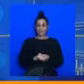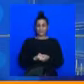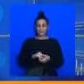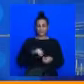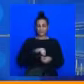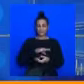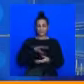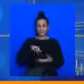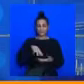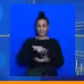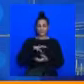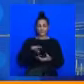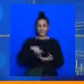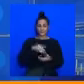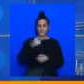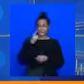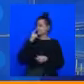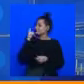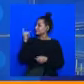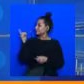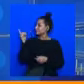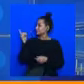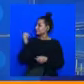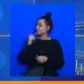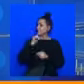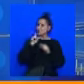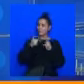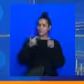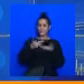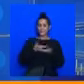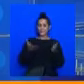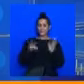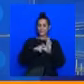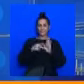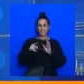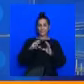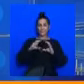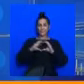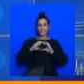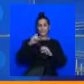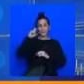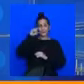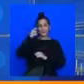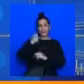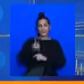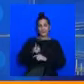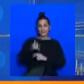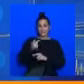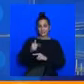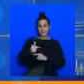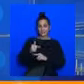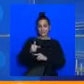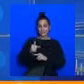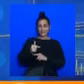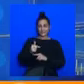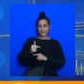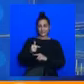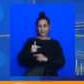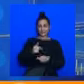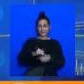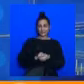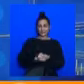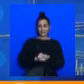O globo girando. Mais um número chegando. Boa sorte para você. Bola preta, 67. Preta,